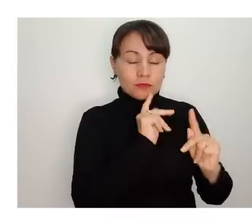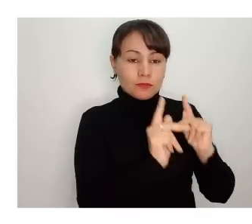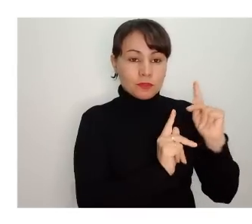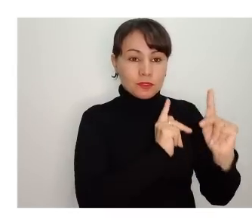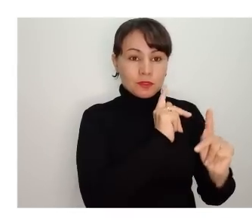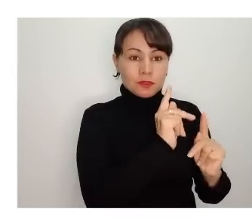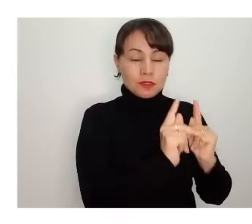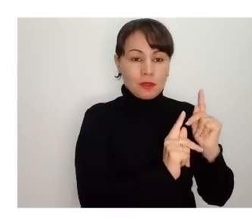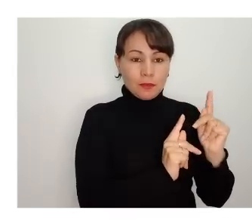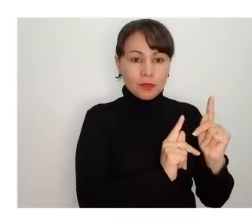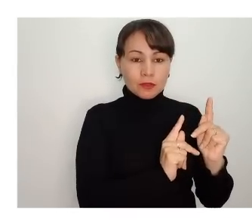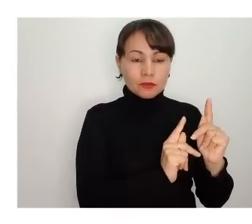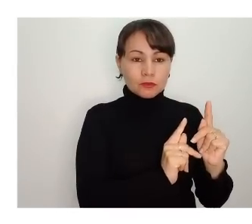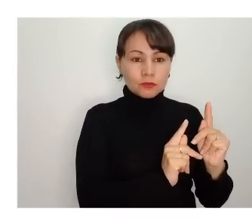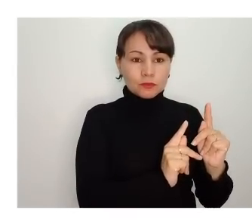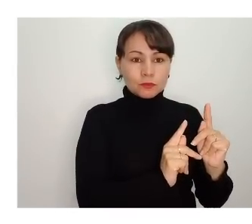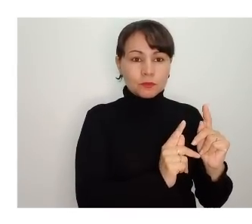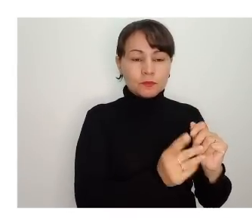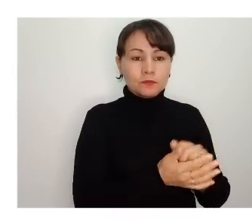processamento,